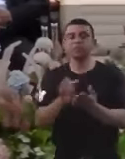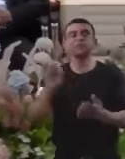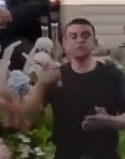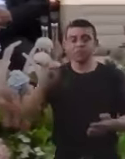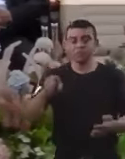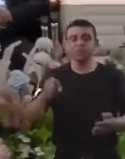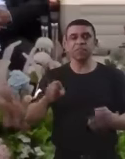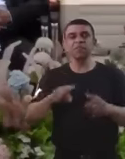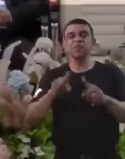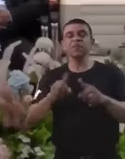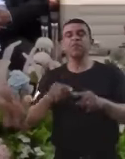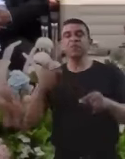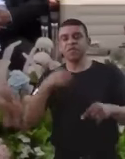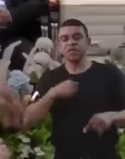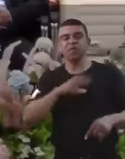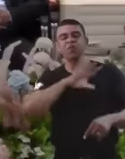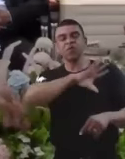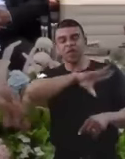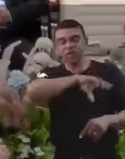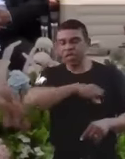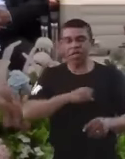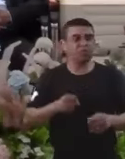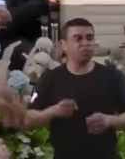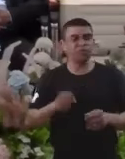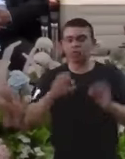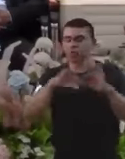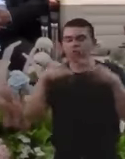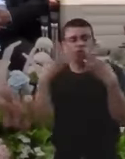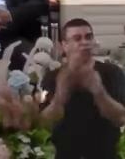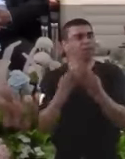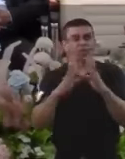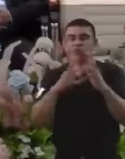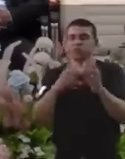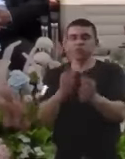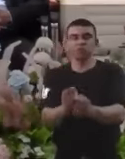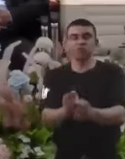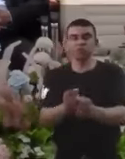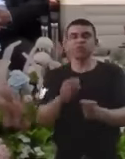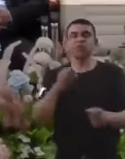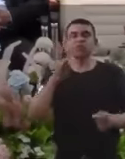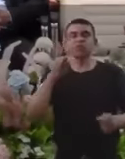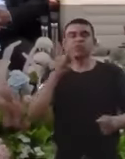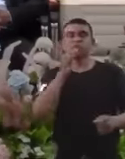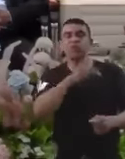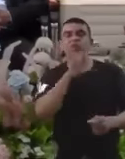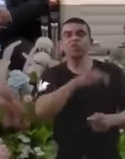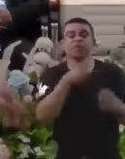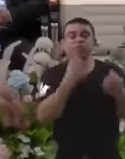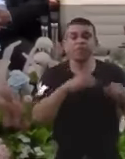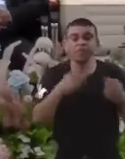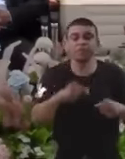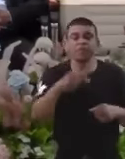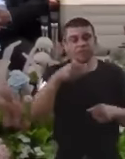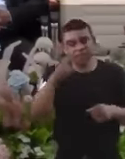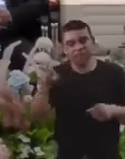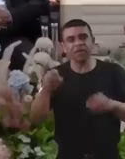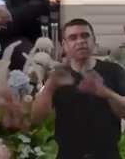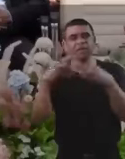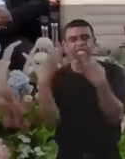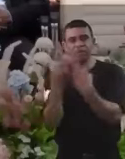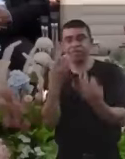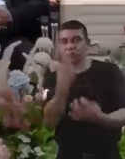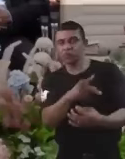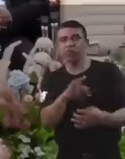irmãos e irmãs, e vir fazer parte da família de Jesus. Isso é cruz, isso é evangelho,